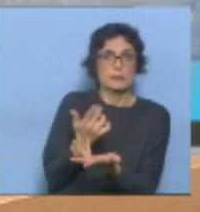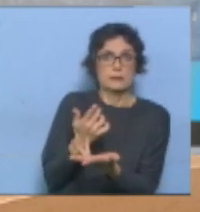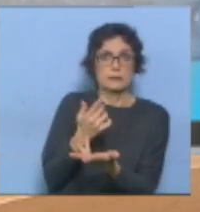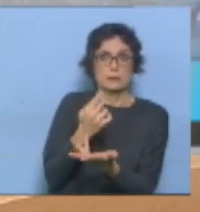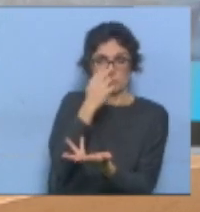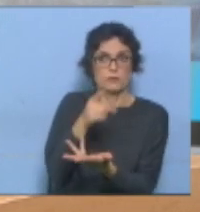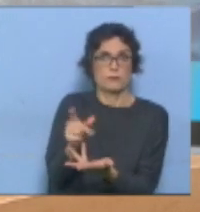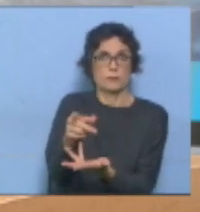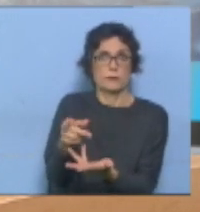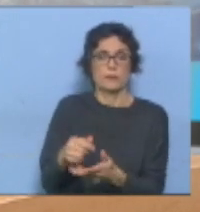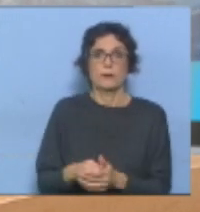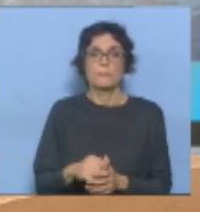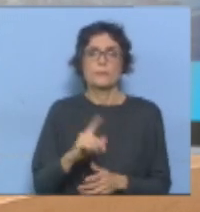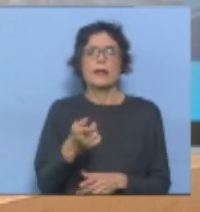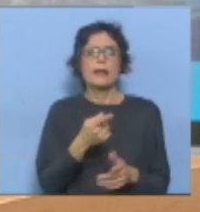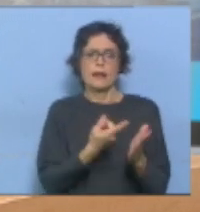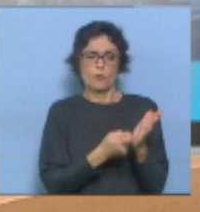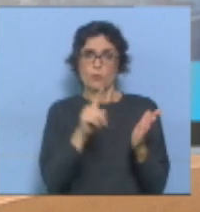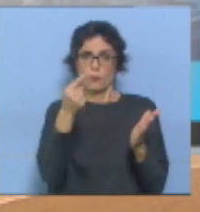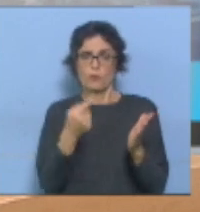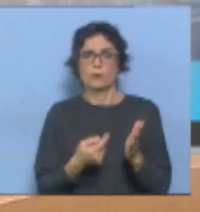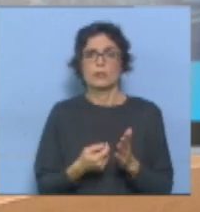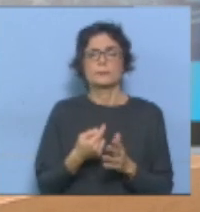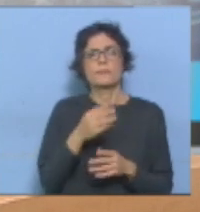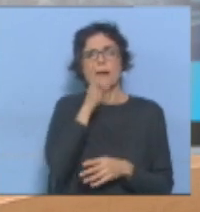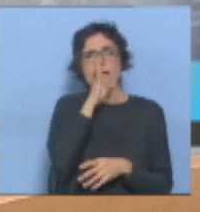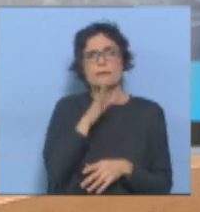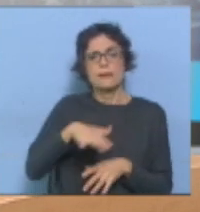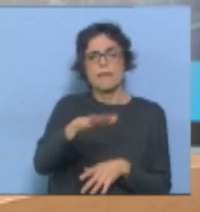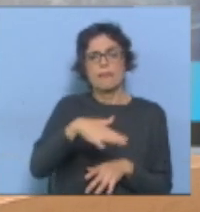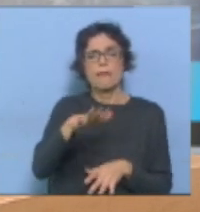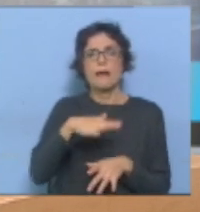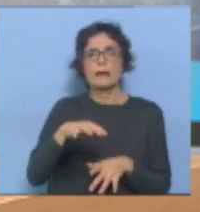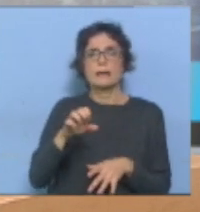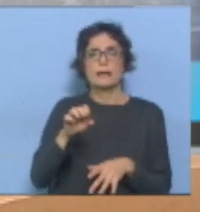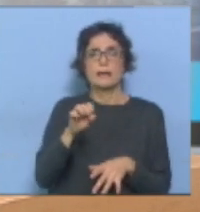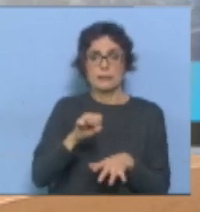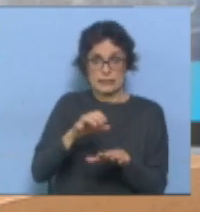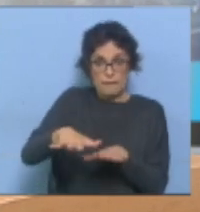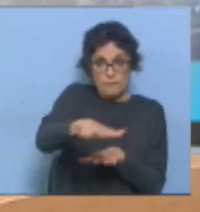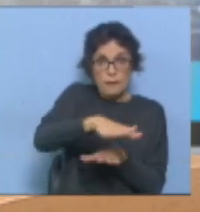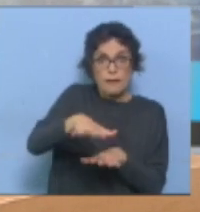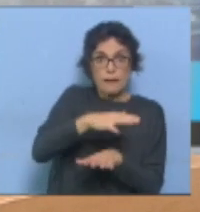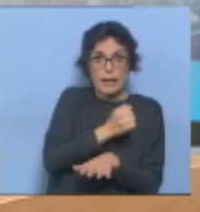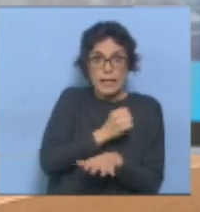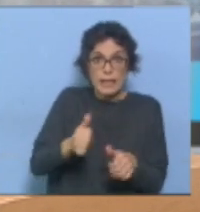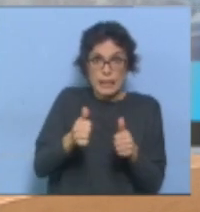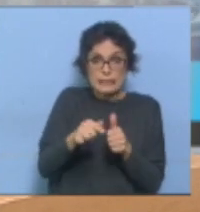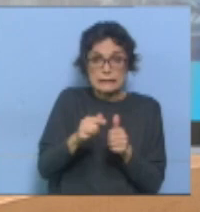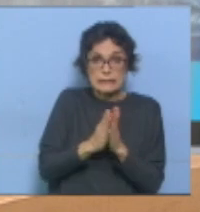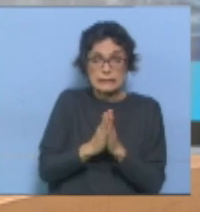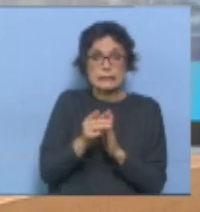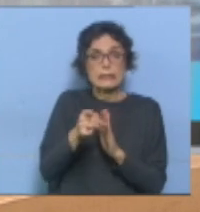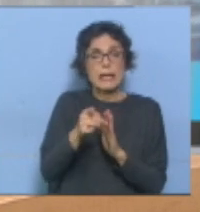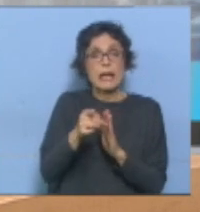dado. Perguntou-se ainda se na área geográfica da paróquia existiam instituições de apoio, não só